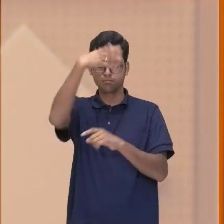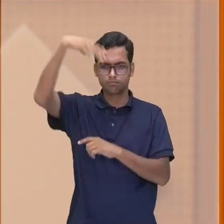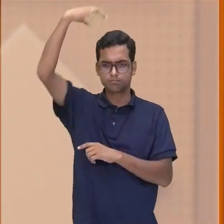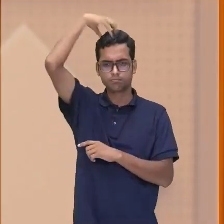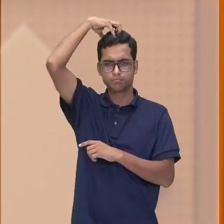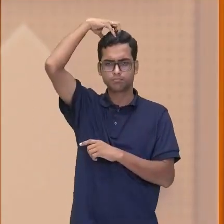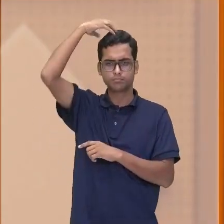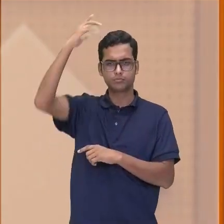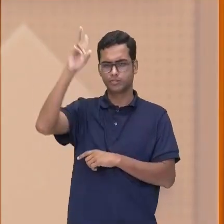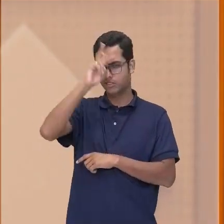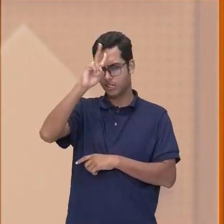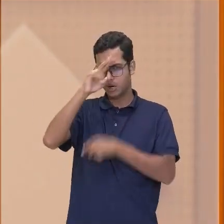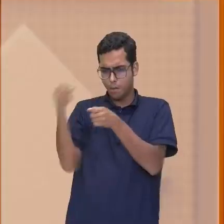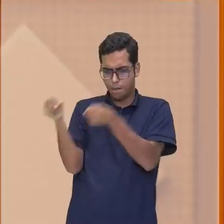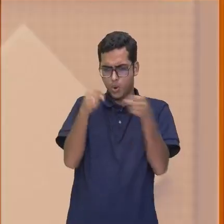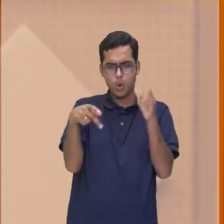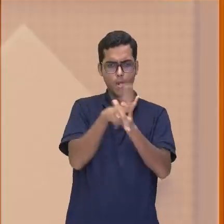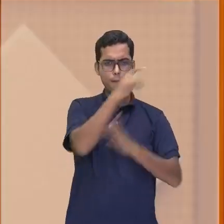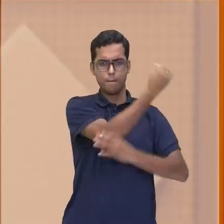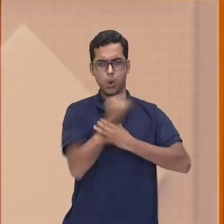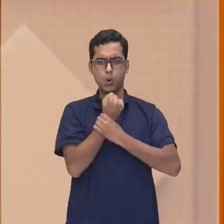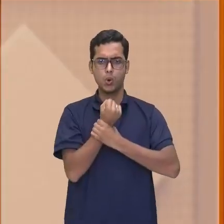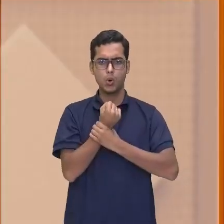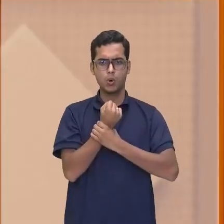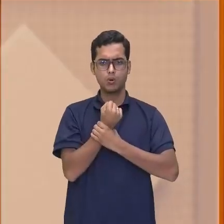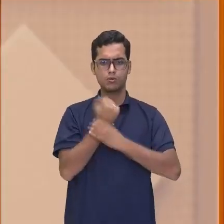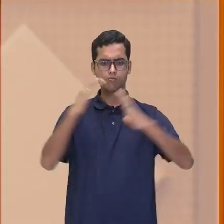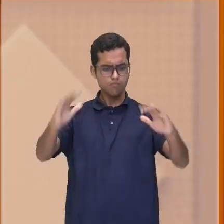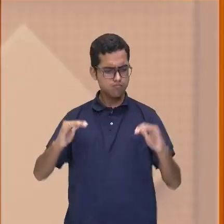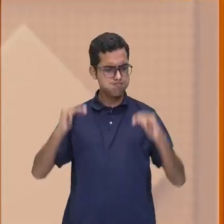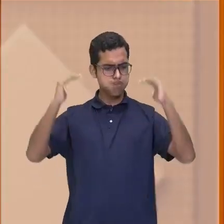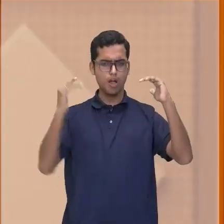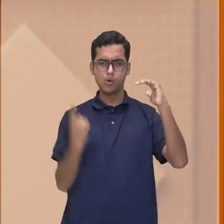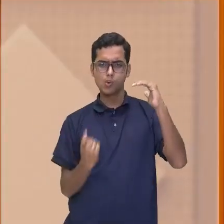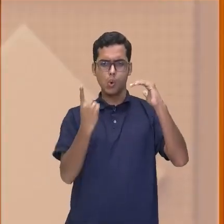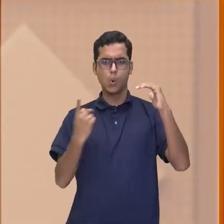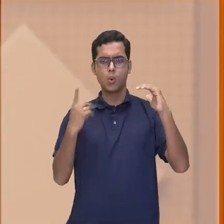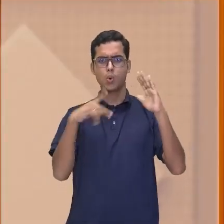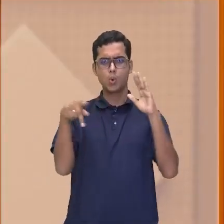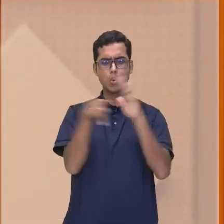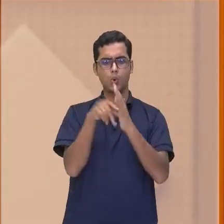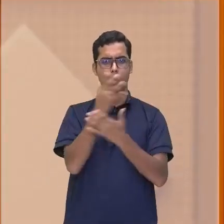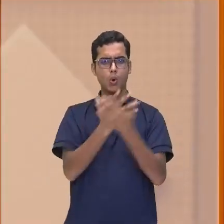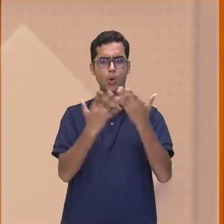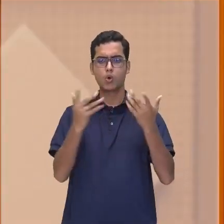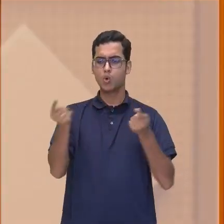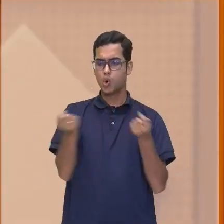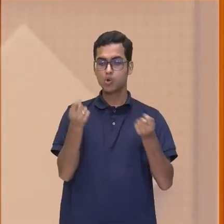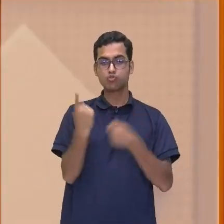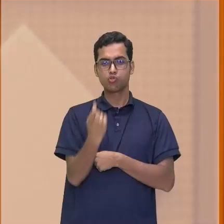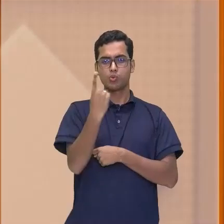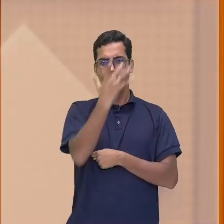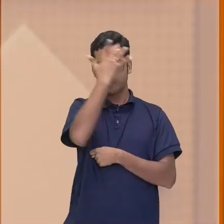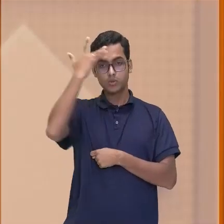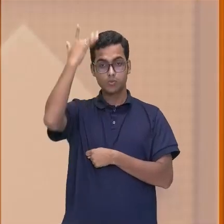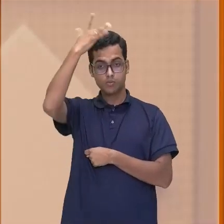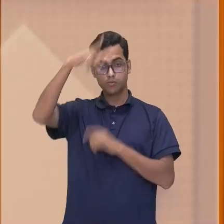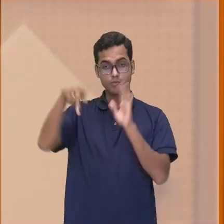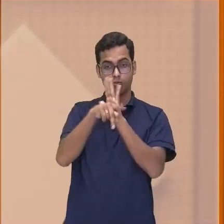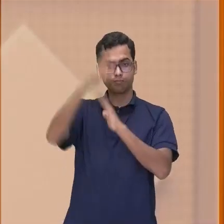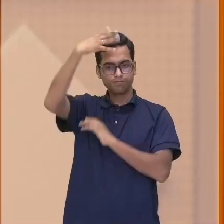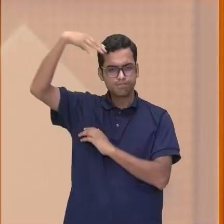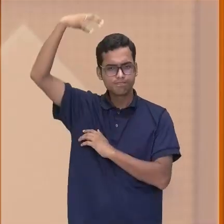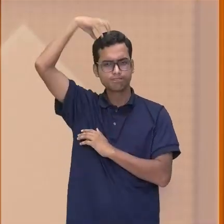temos um poder absoluto. O que isso quer dizer? O poder está concentrado nas mãos de um rei e que ele vai